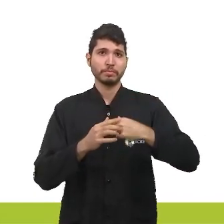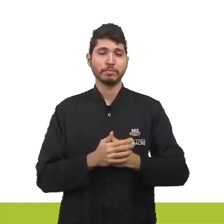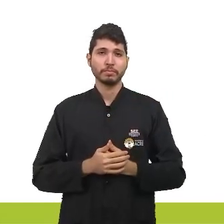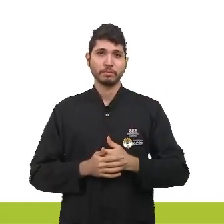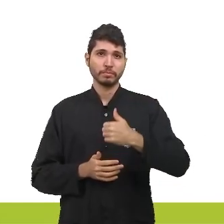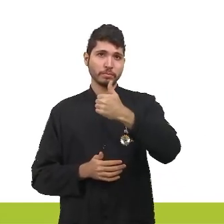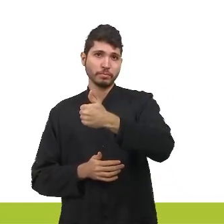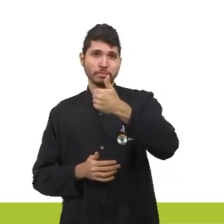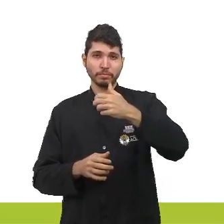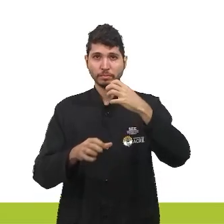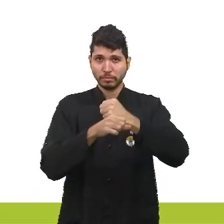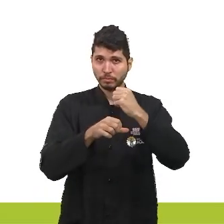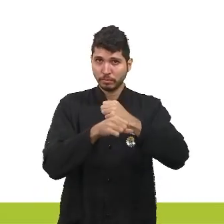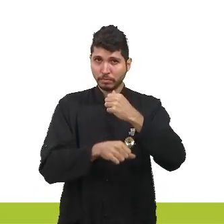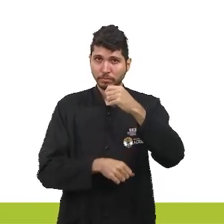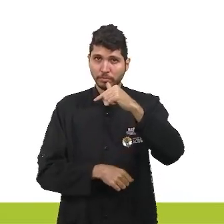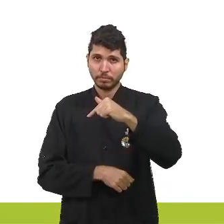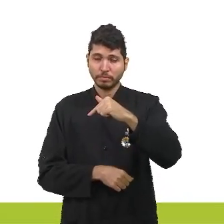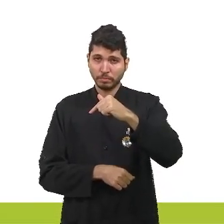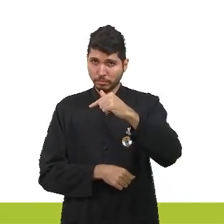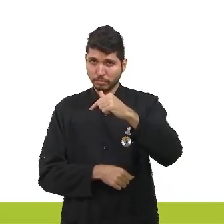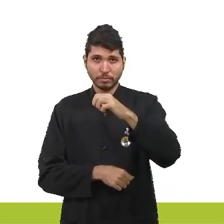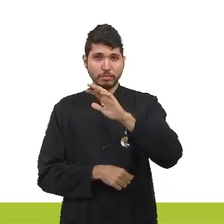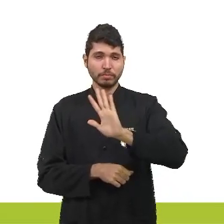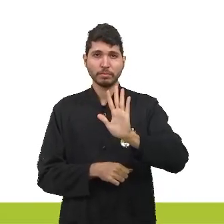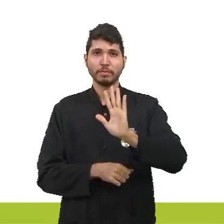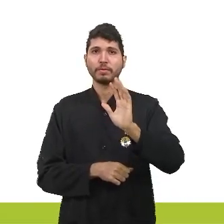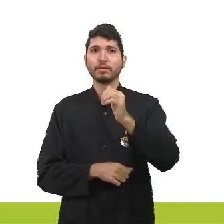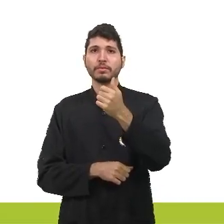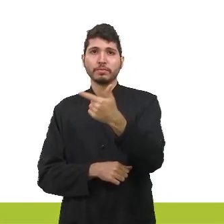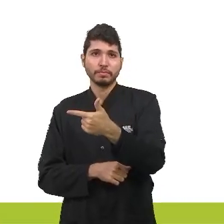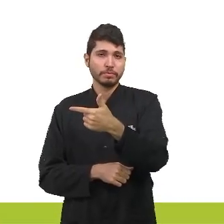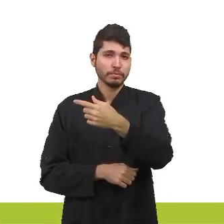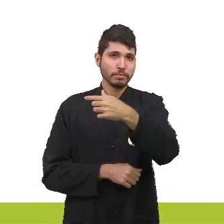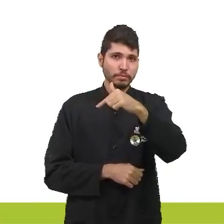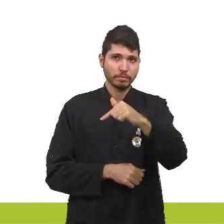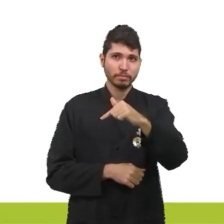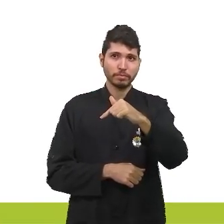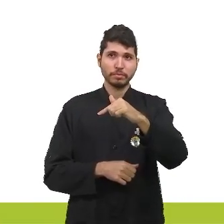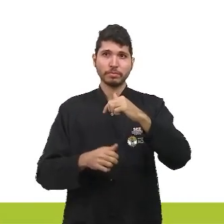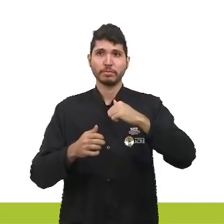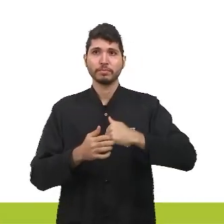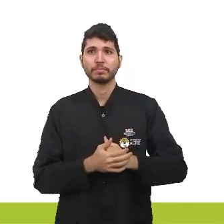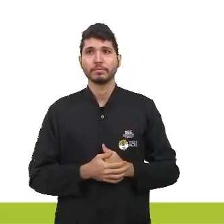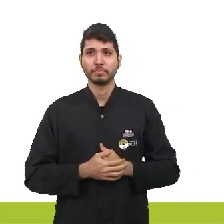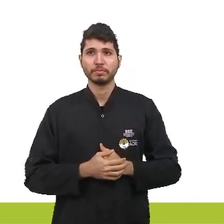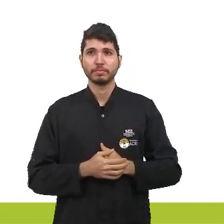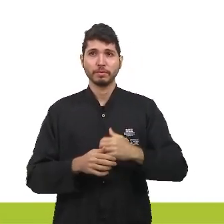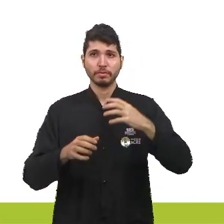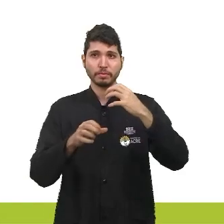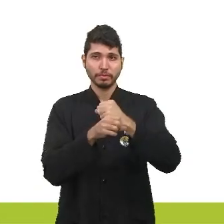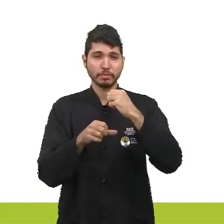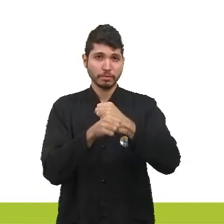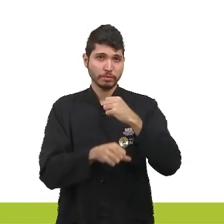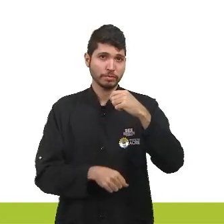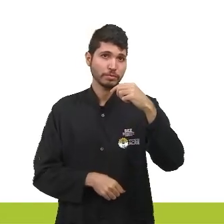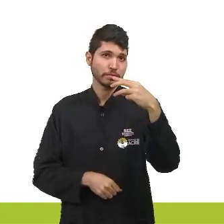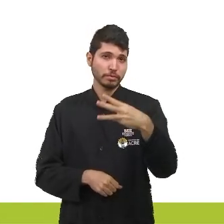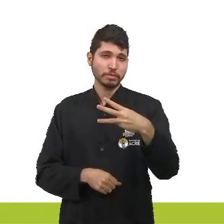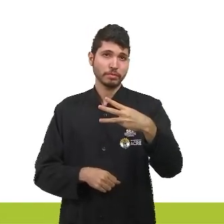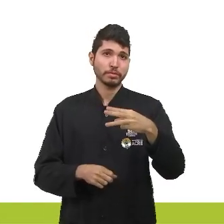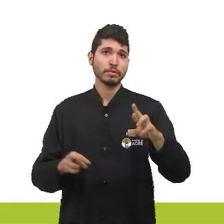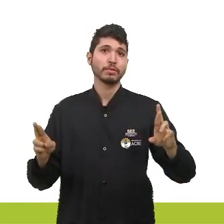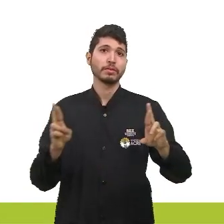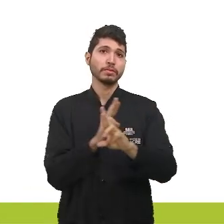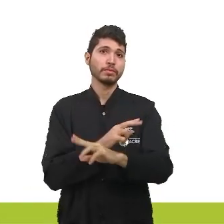11, dá um total de 27. 27 menos 24 dá um total de 3. Então, essa é uma relação possível